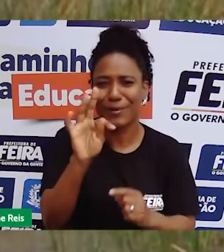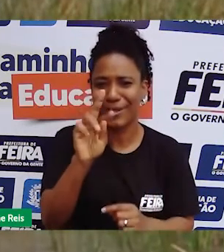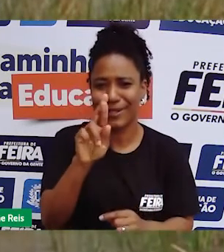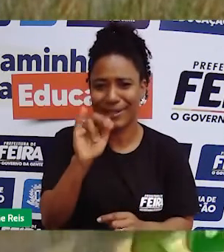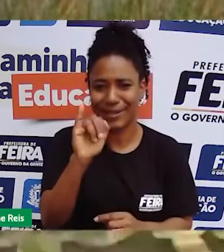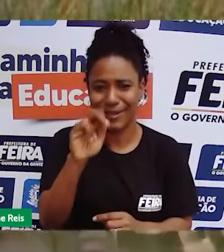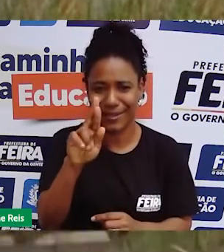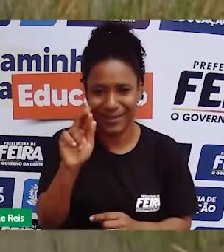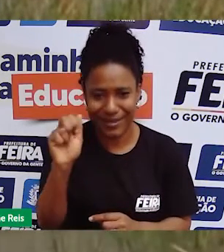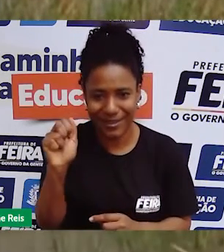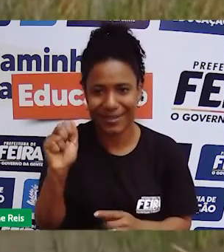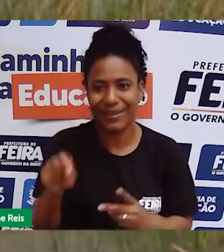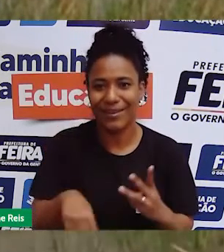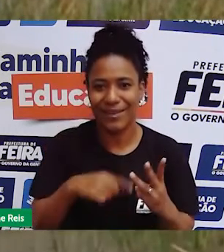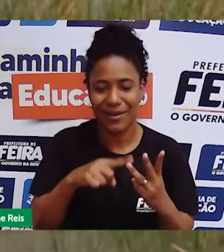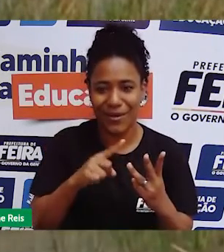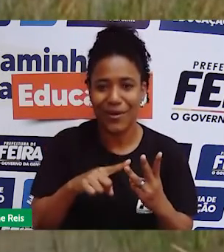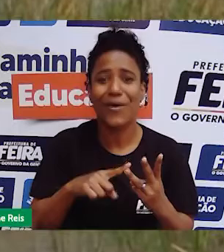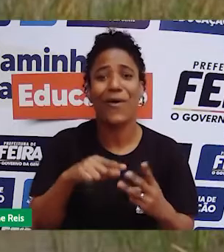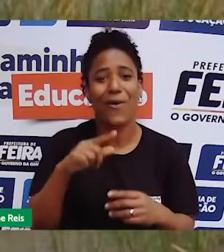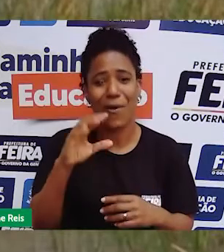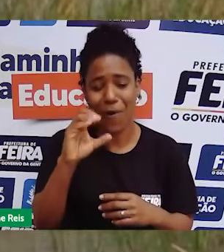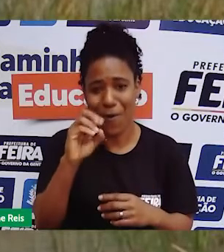tem corró,